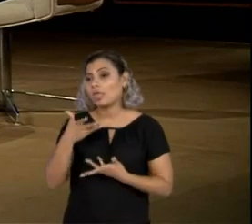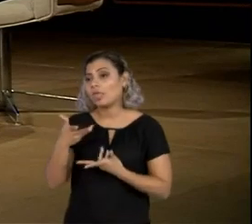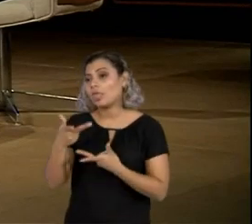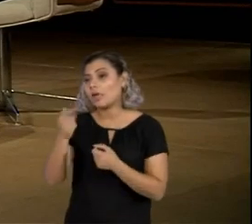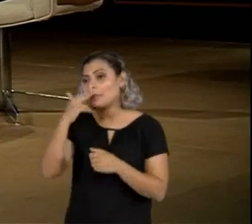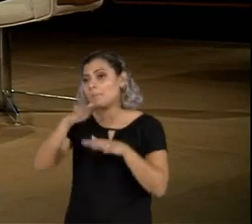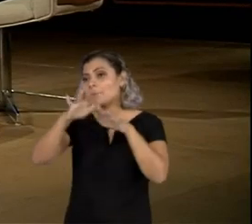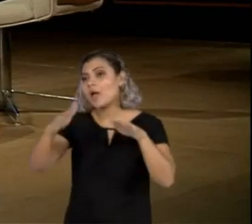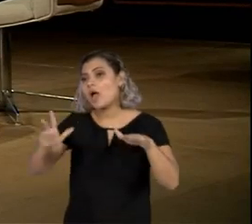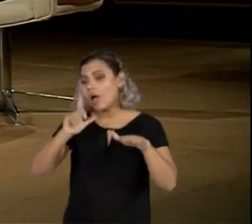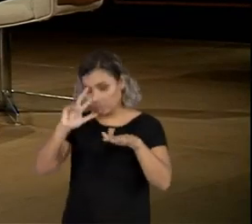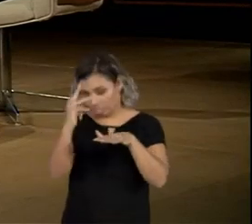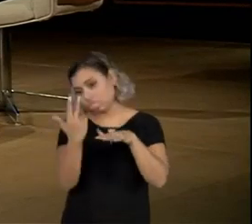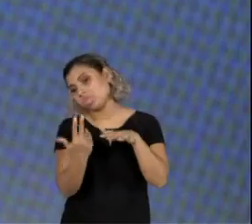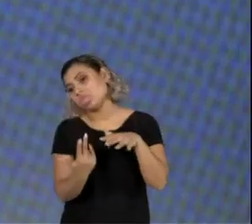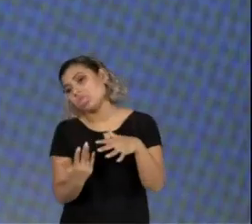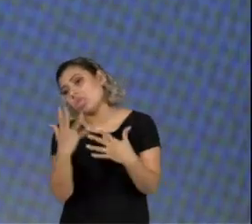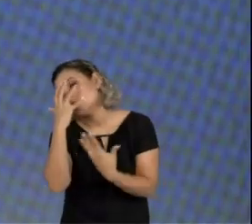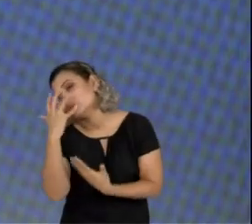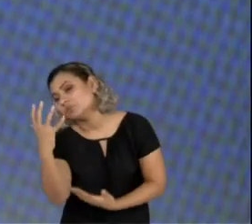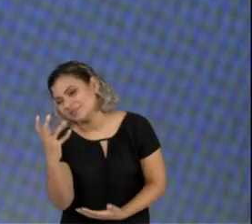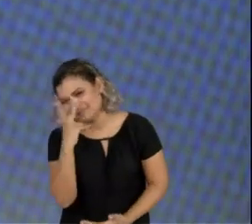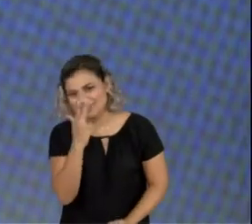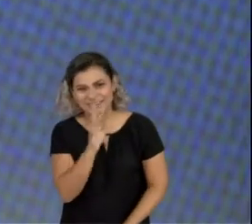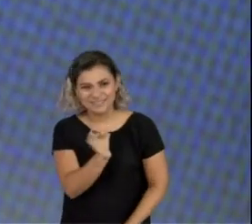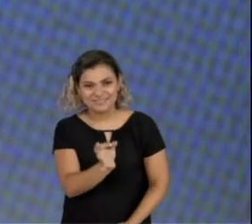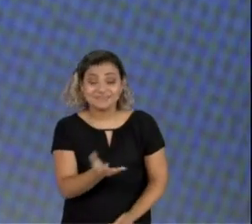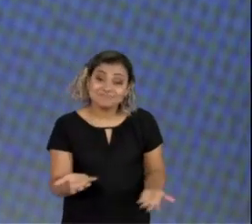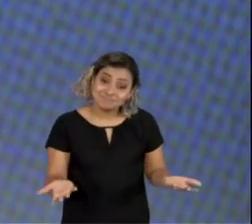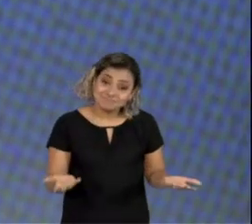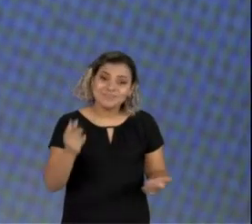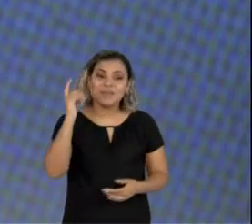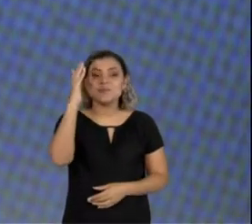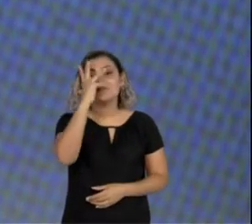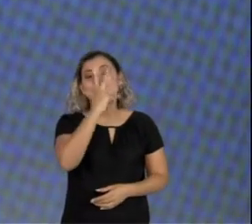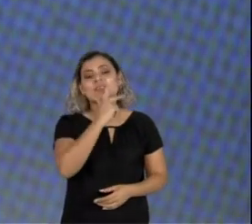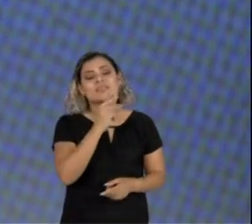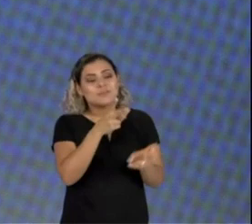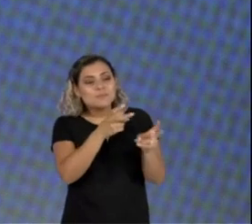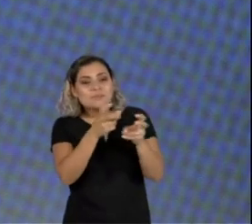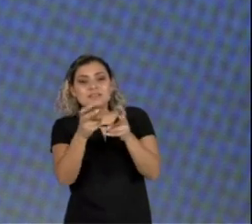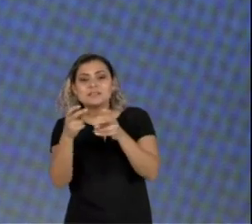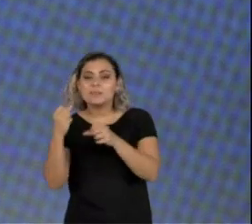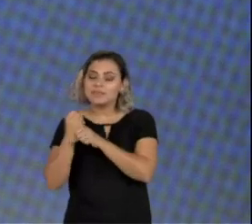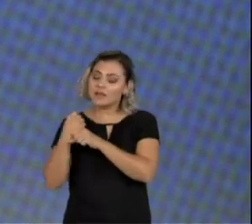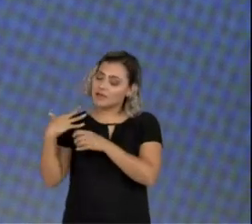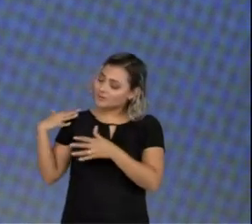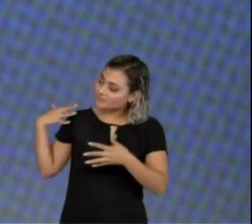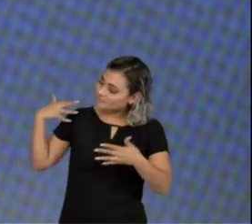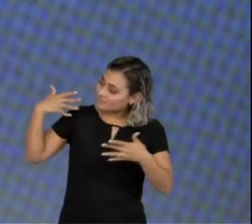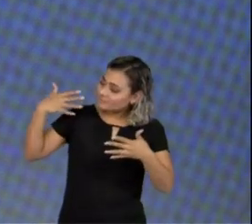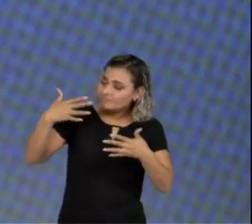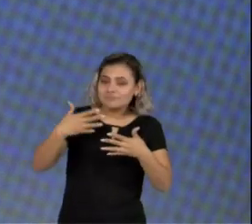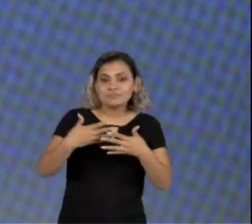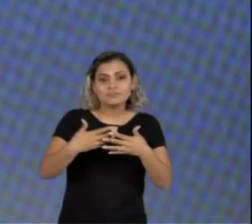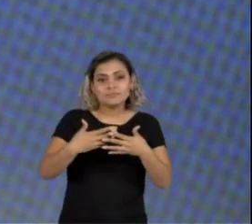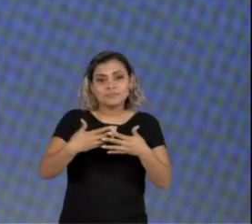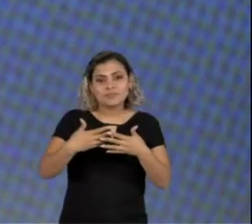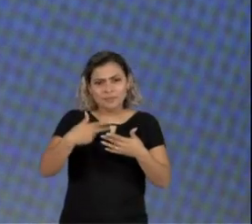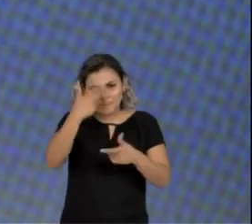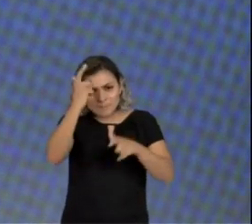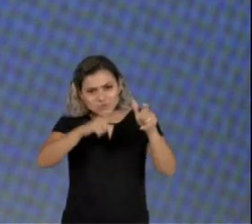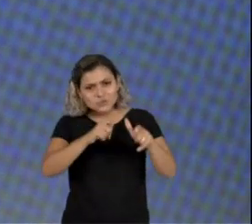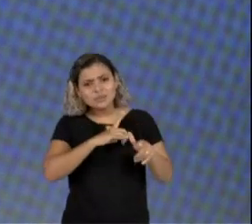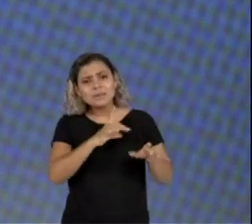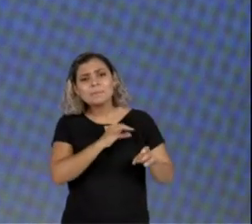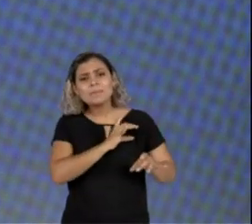no oceano, né? Ela é, né? E é tão bonito, né, você perceber o arco do tempo, né? As pessoas têm muito medo da passagem